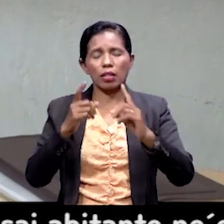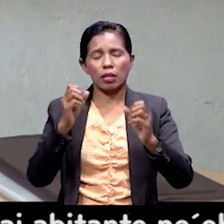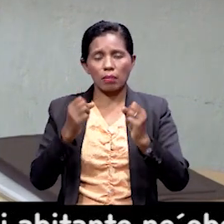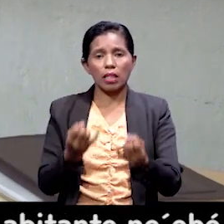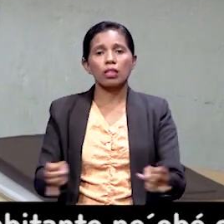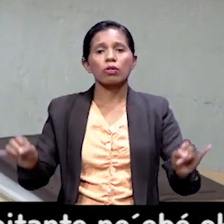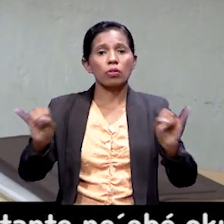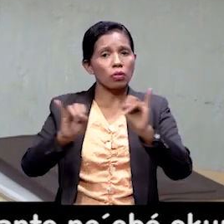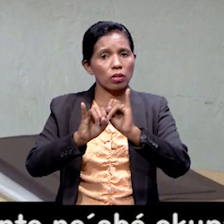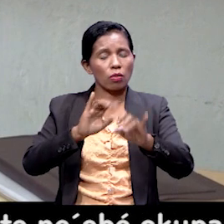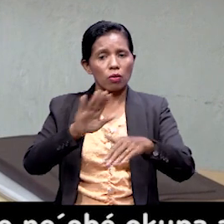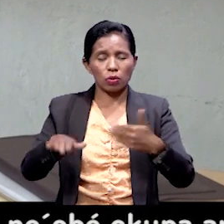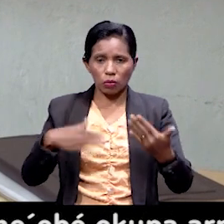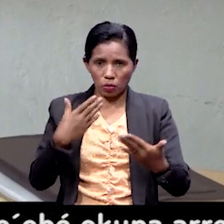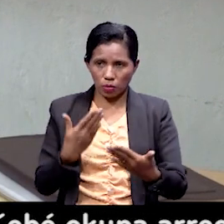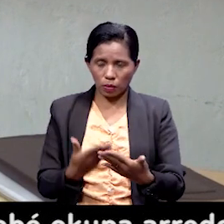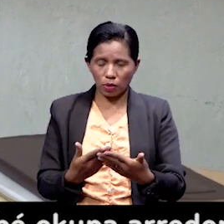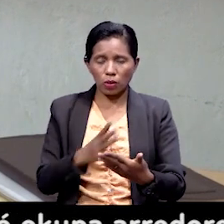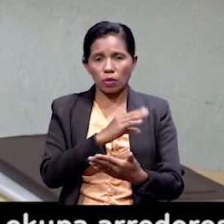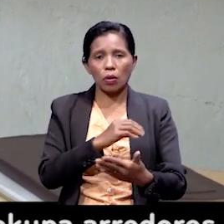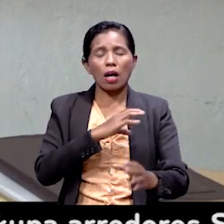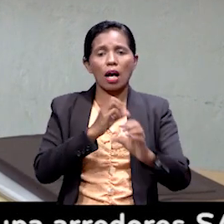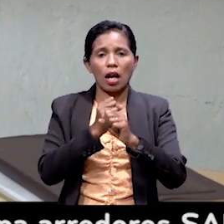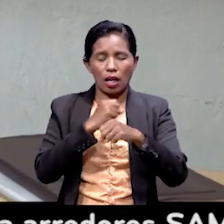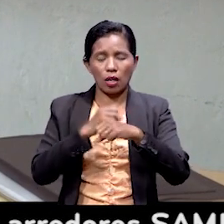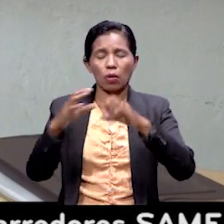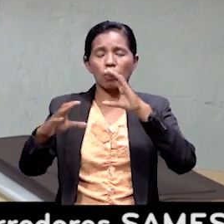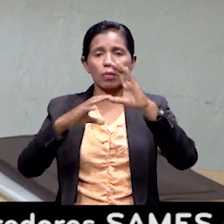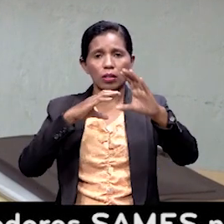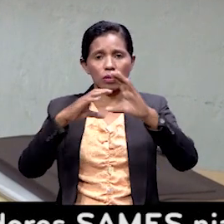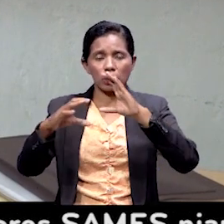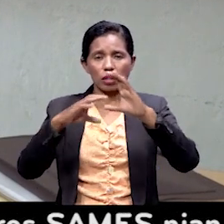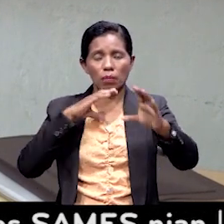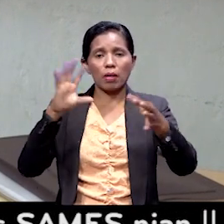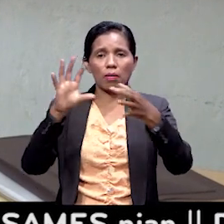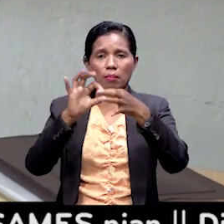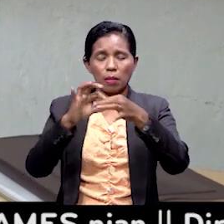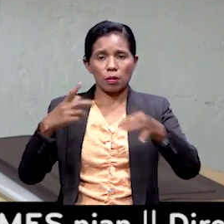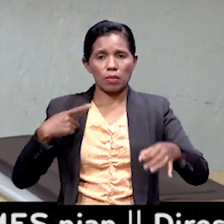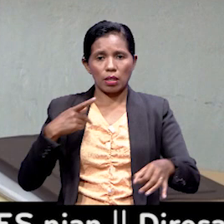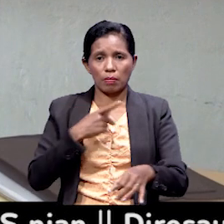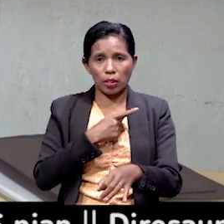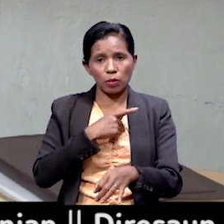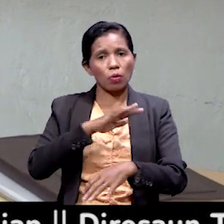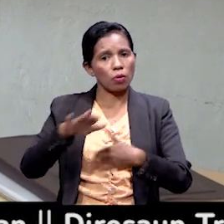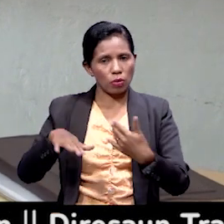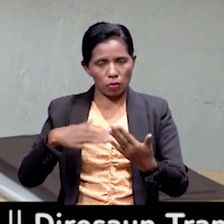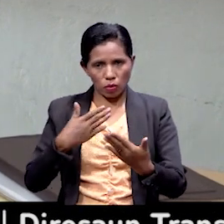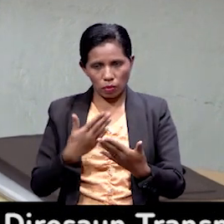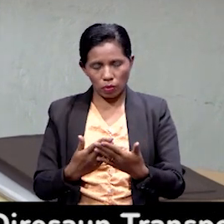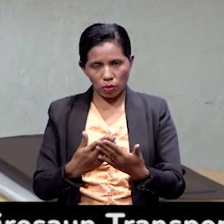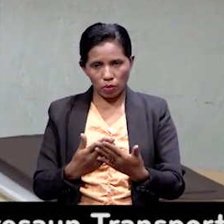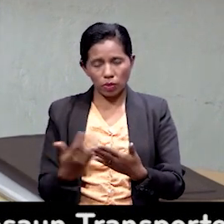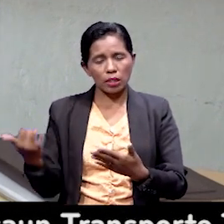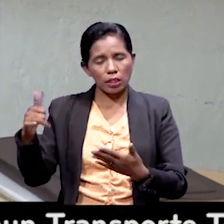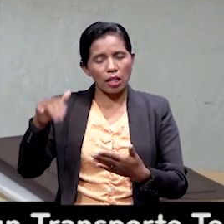sira mos bele halu comunicação ba membro parlamento sira ho dinune sira hatene